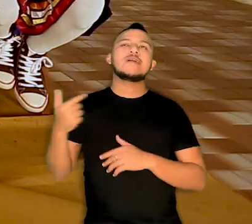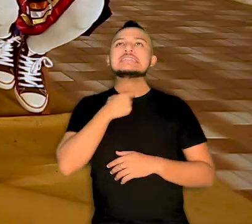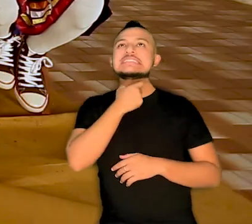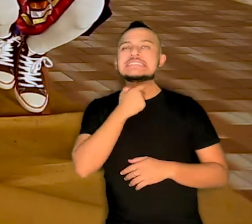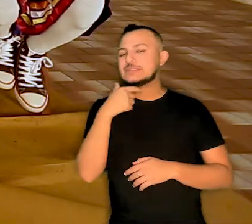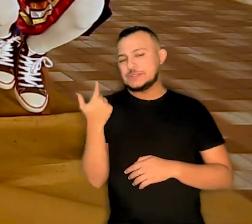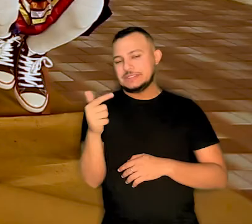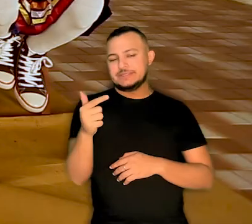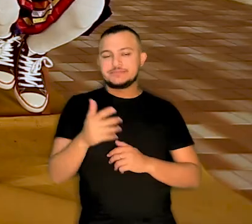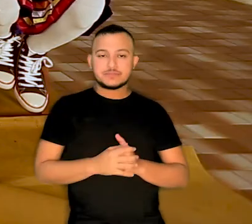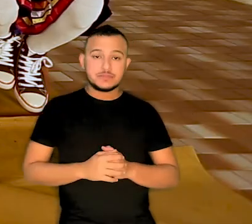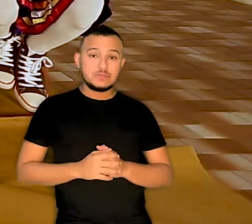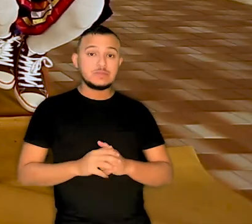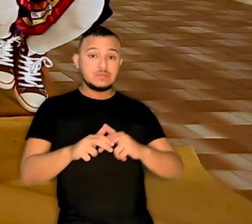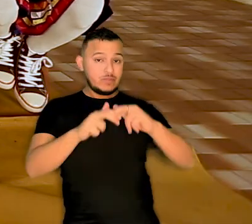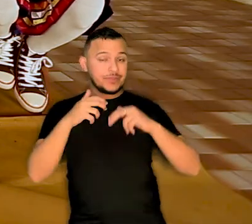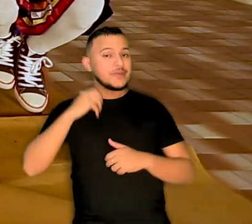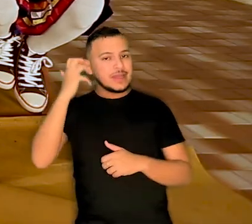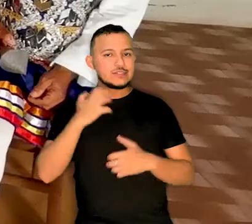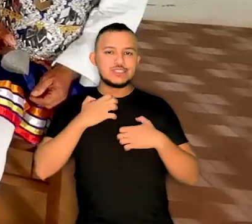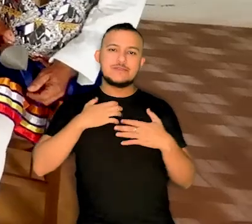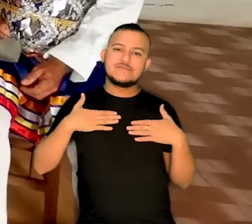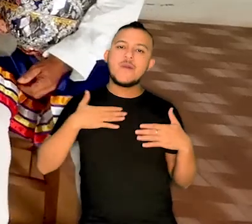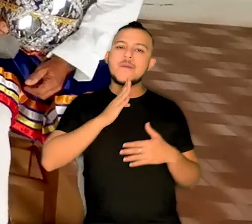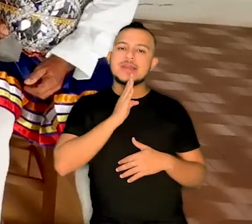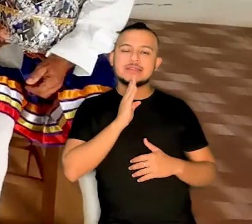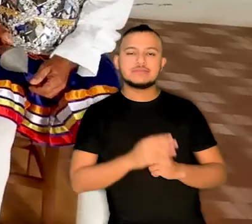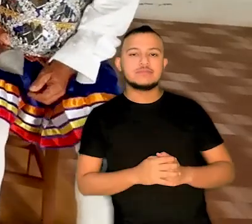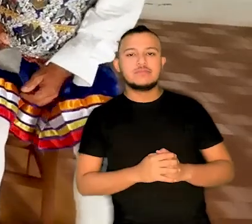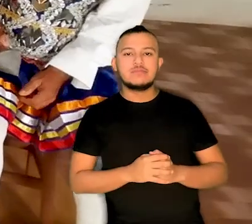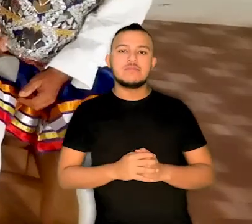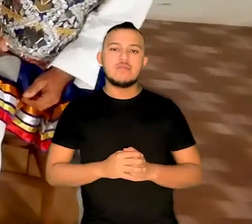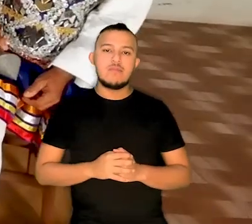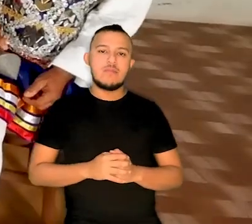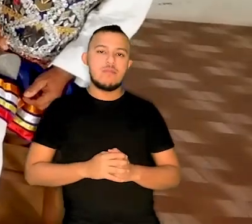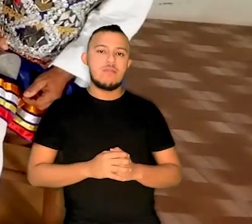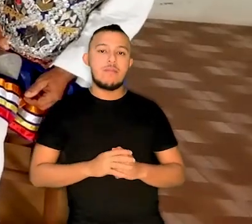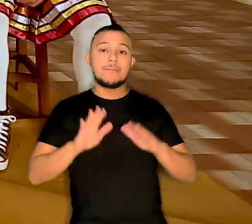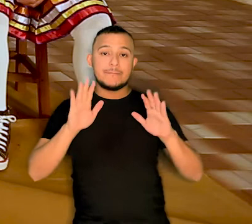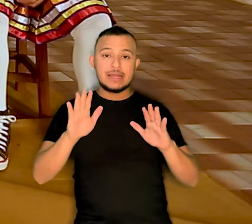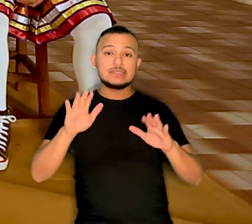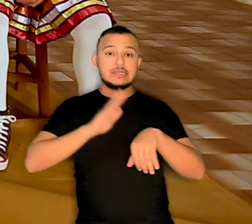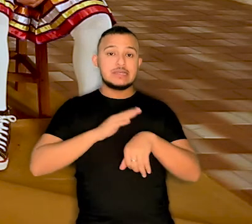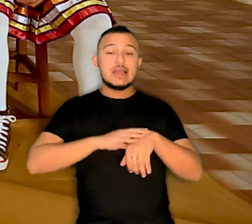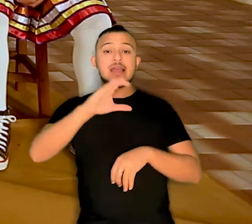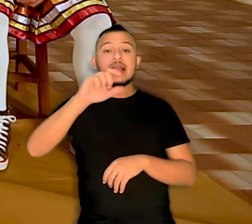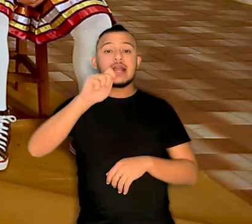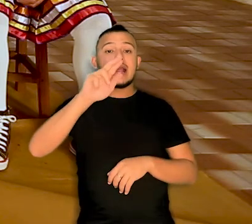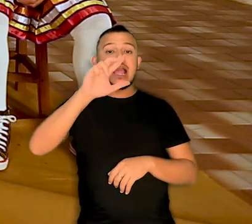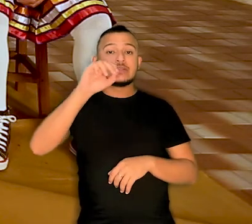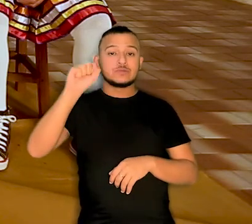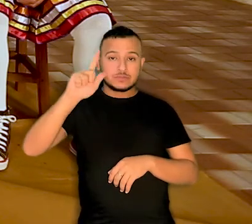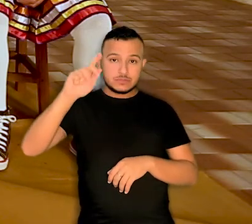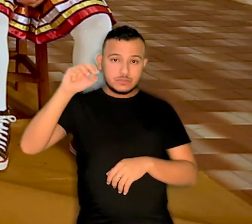para chegar lá. Então eu canto do meu jeito que eu aguento. Mas essa peça foi o Carlos Gomide que fez. Não